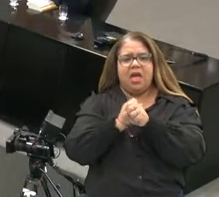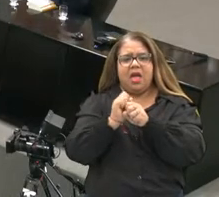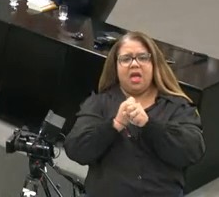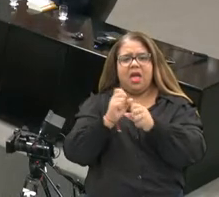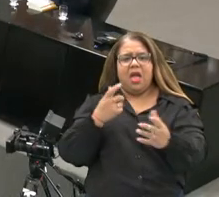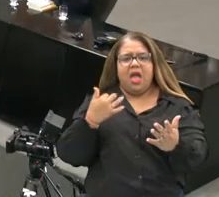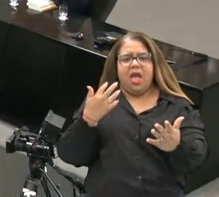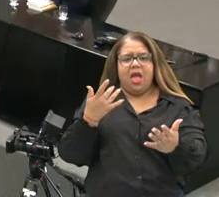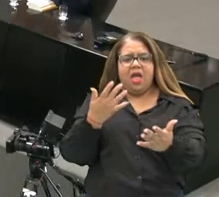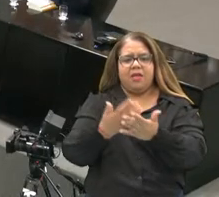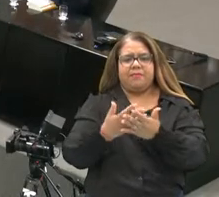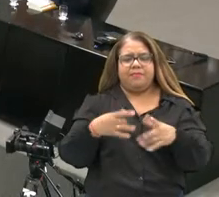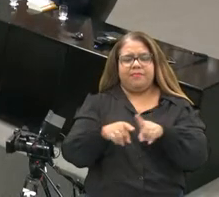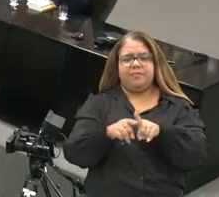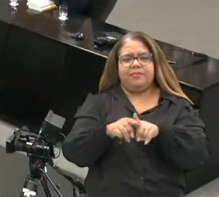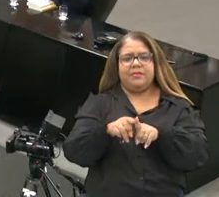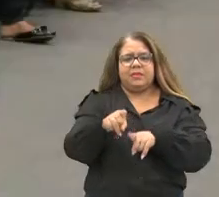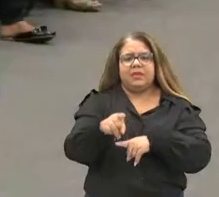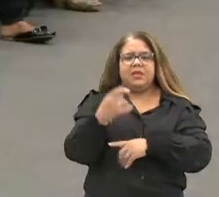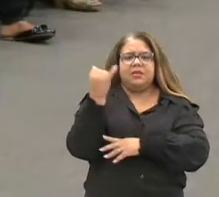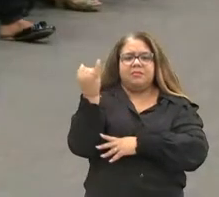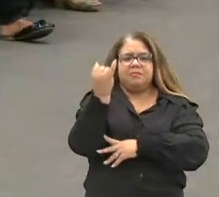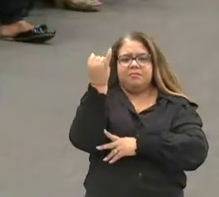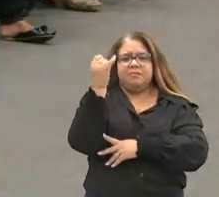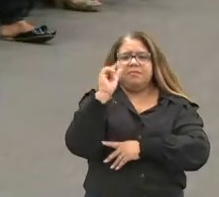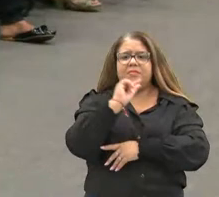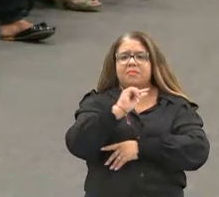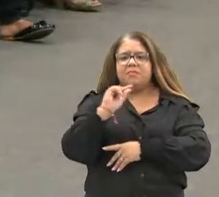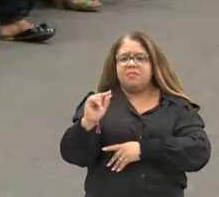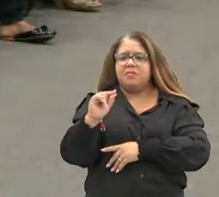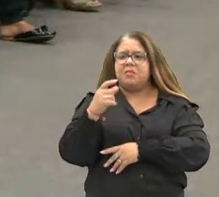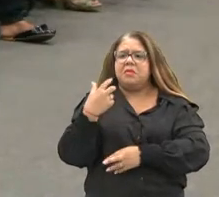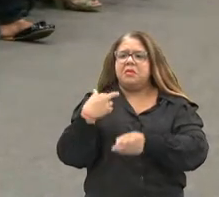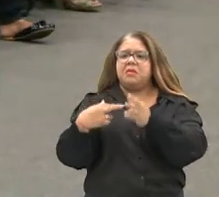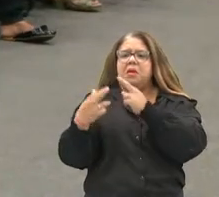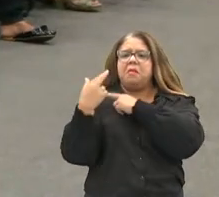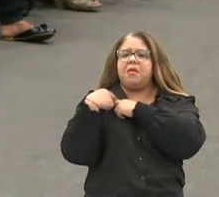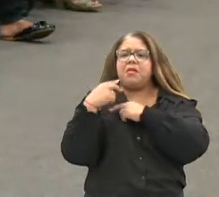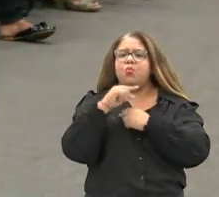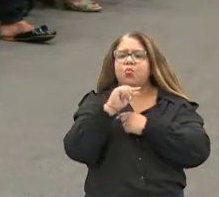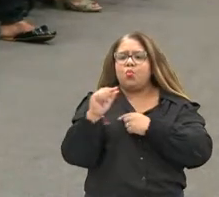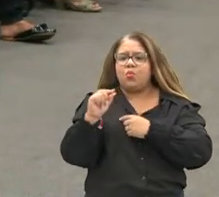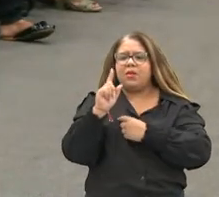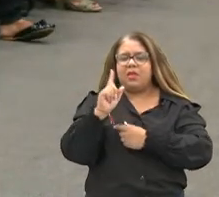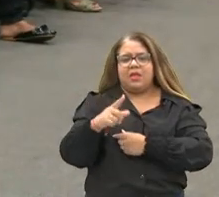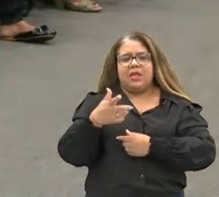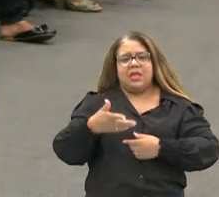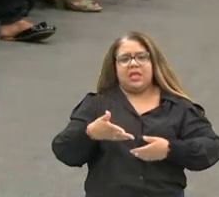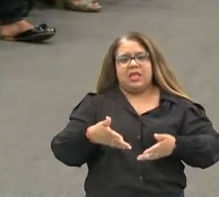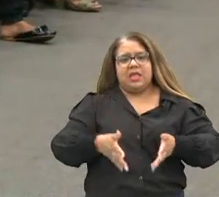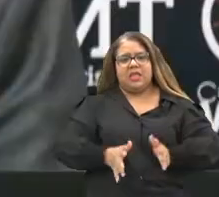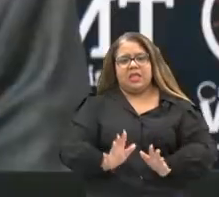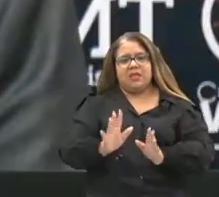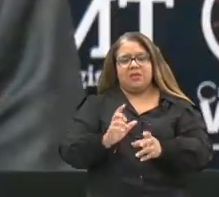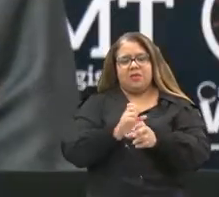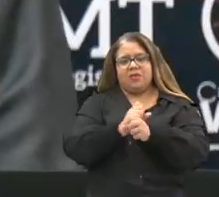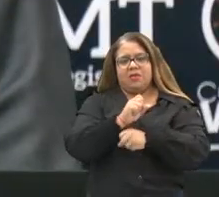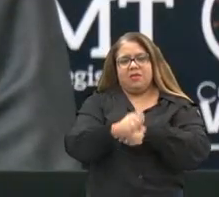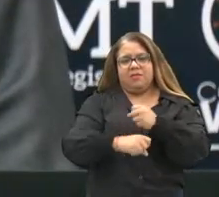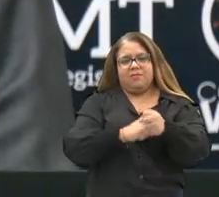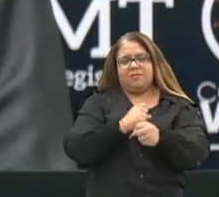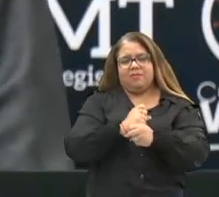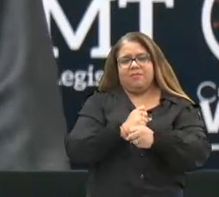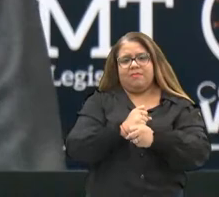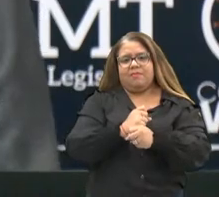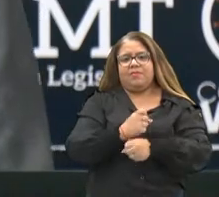bem traduz quem foi Filinto Miller. Cuiabano, nascido em 11 de julho de 1900, e que veio a